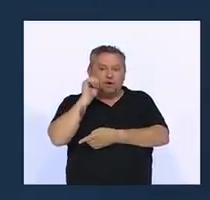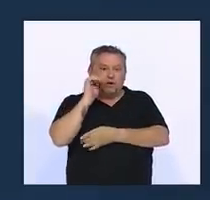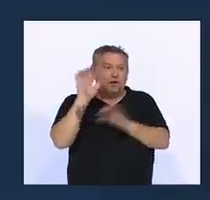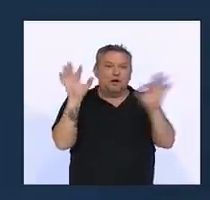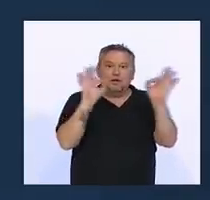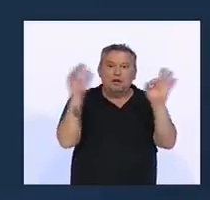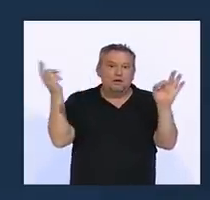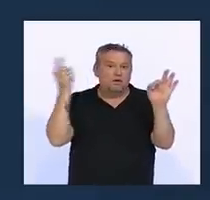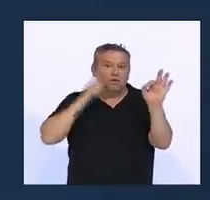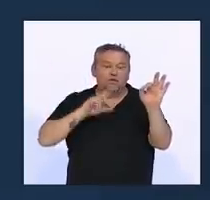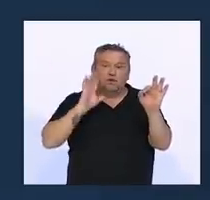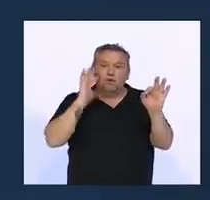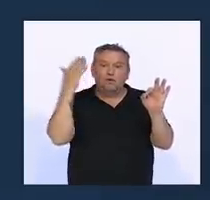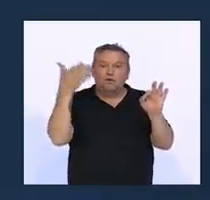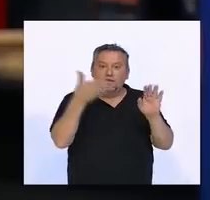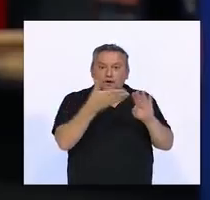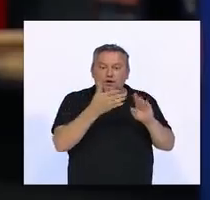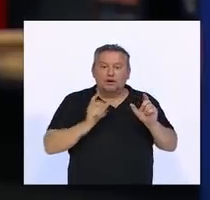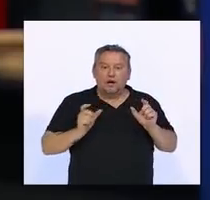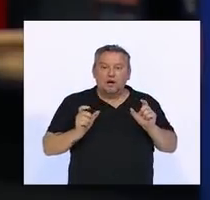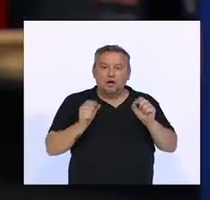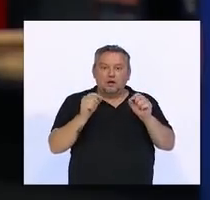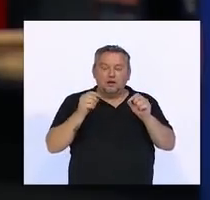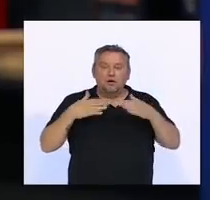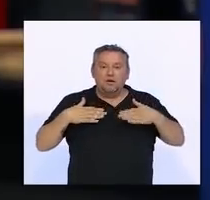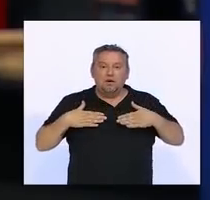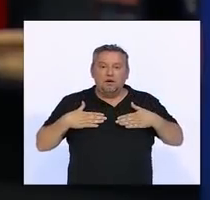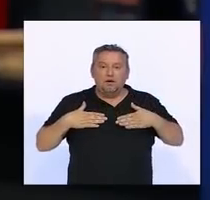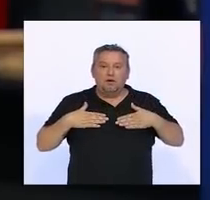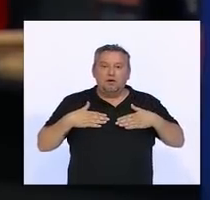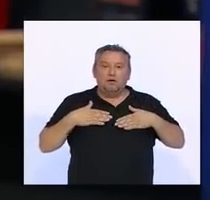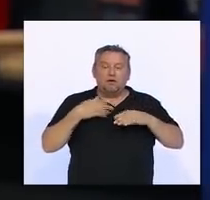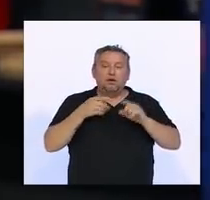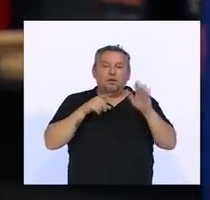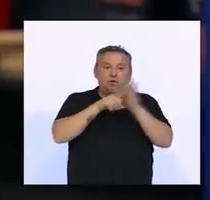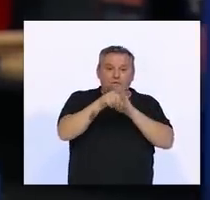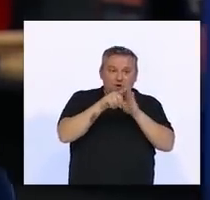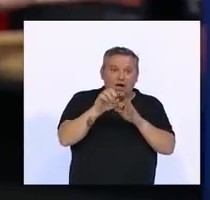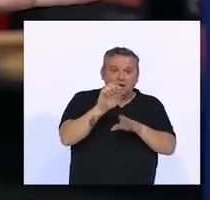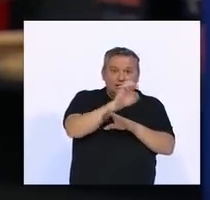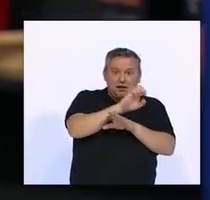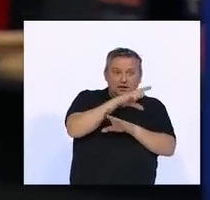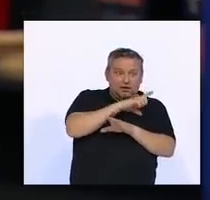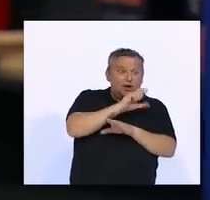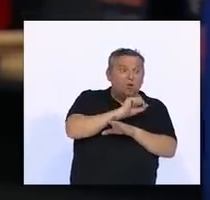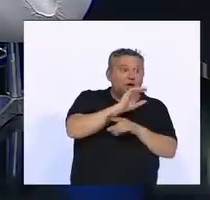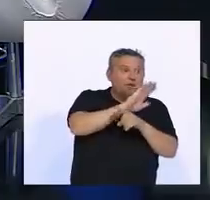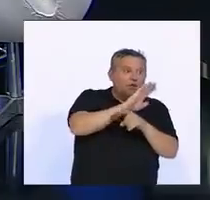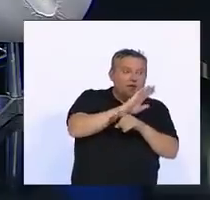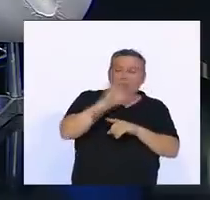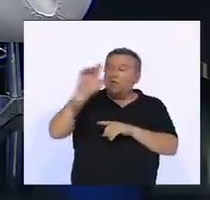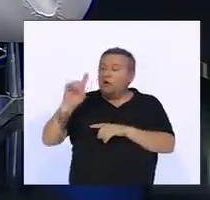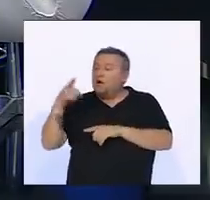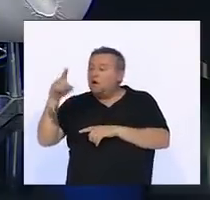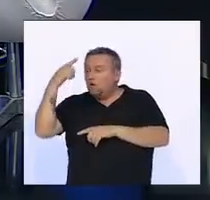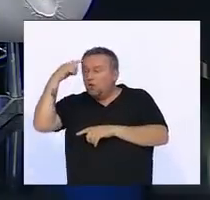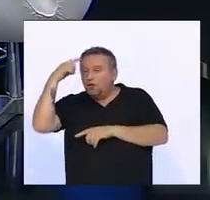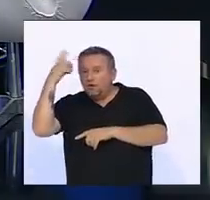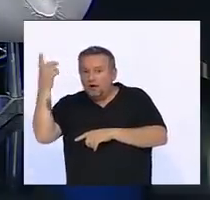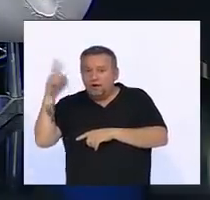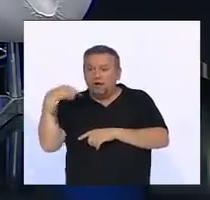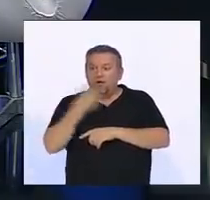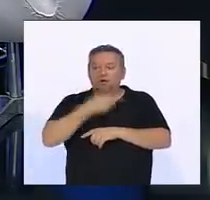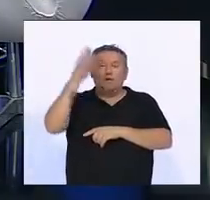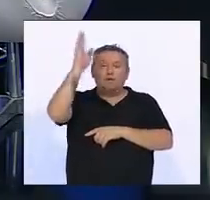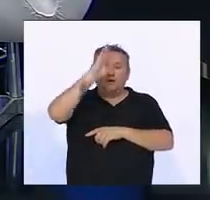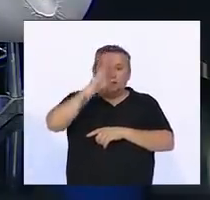conseguiu ser feito e resolvido. O que que podemos fazer? Esquerda, o que que você tem para ajudar? Direita, qual é a sua ideia? E nós trazermos